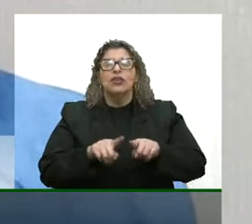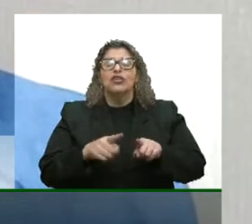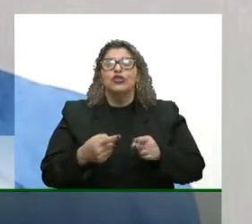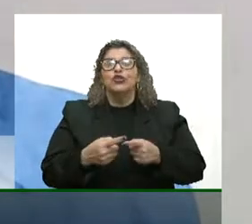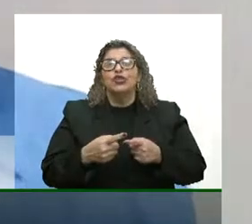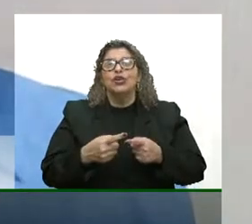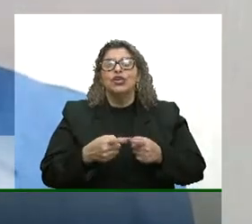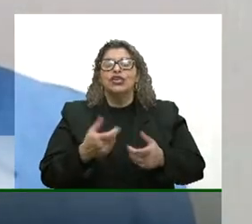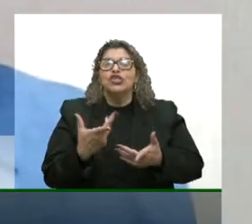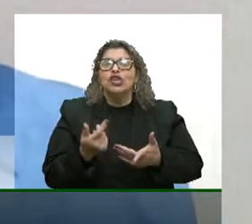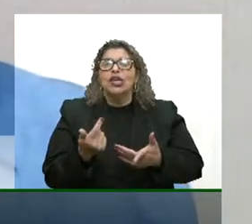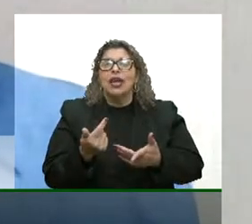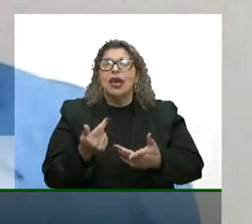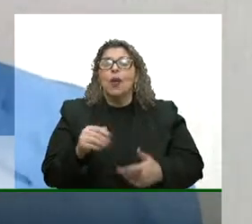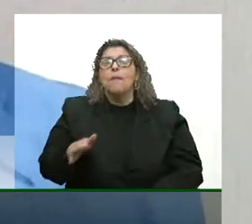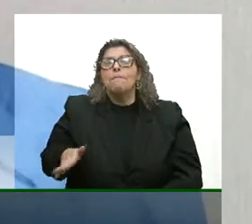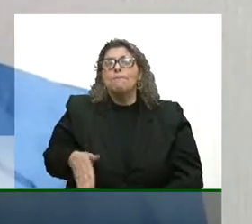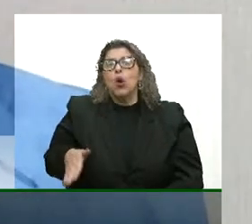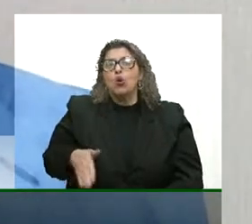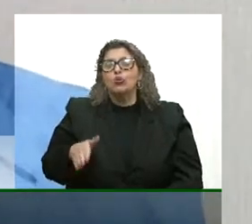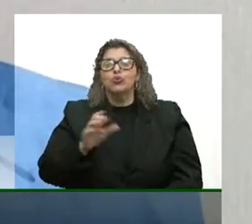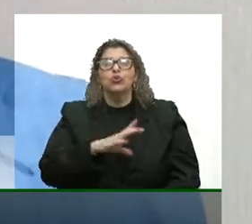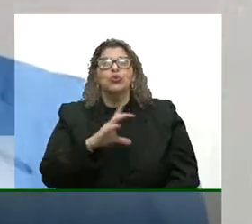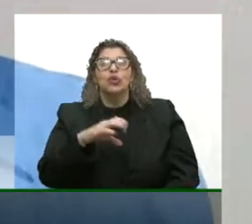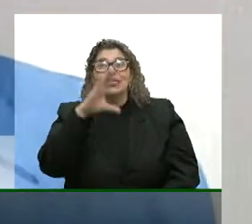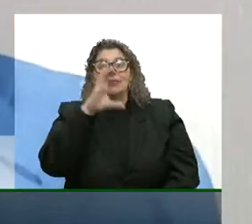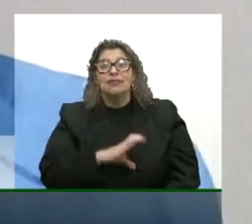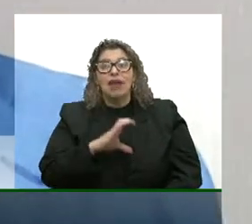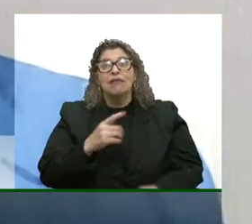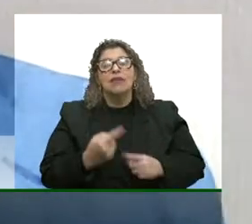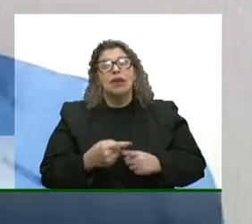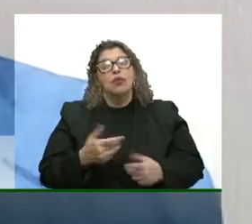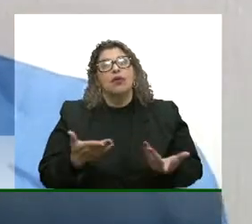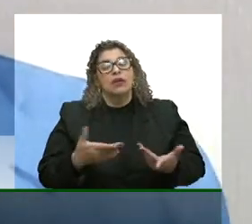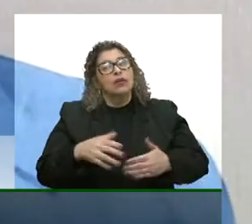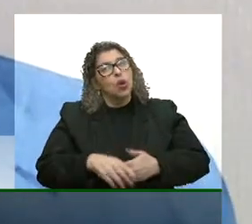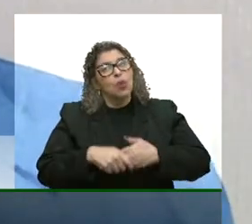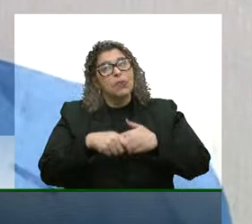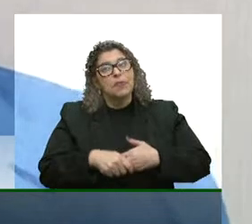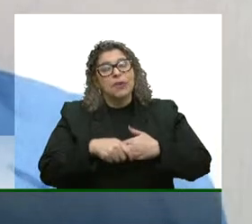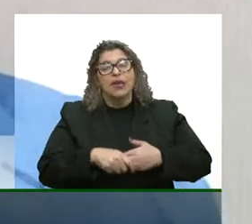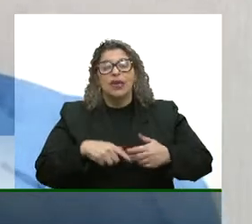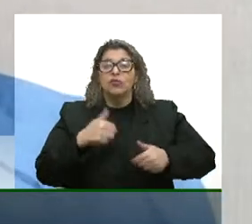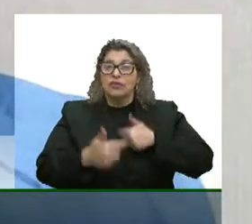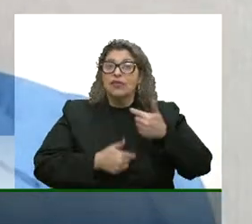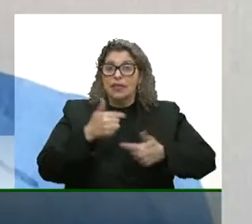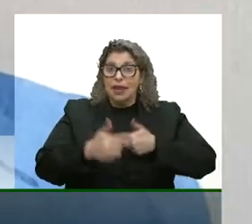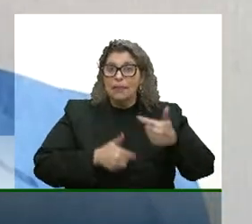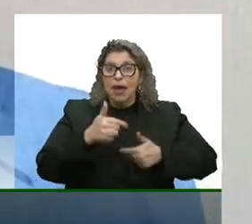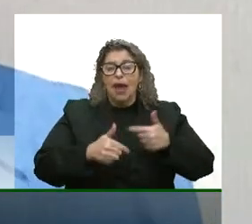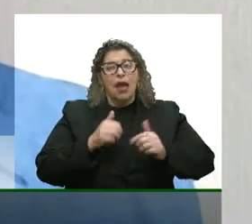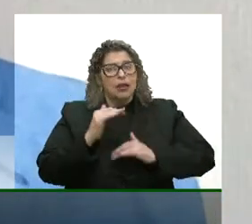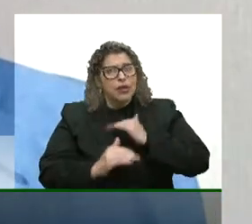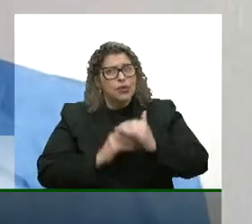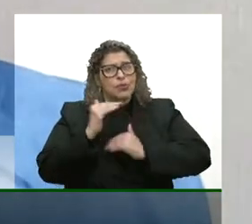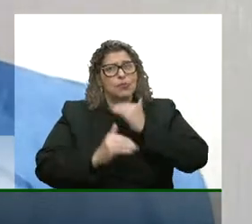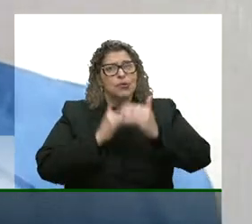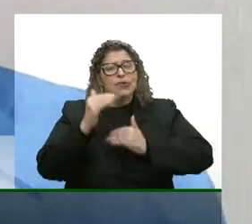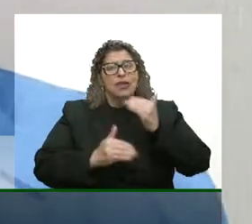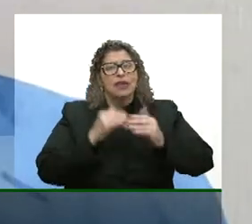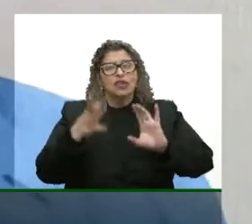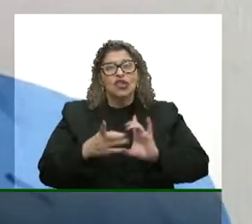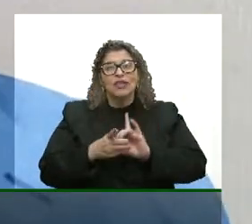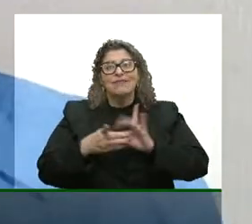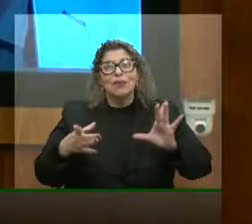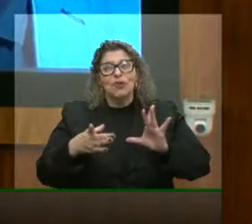público. O bolso do cidadão. Então, muito obrigado, senhor presidente, e saúdo mais uma vez o trabalho desse parlamento nesse processo muito grande de democracia.